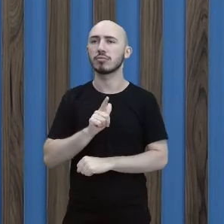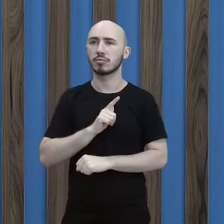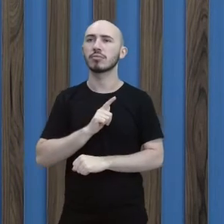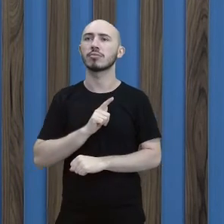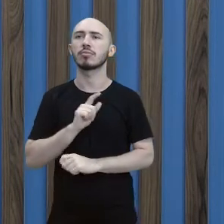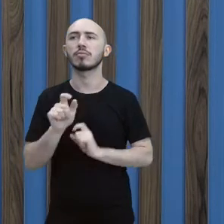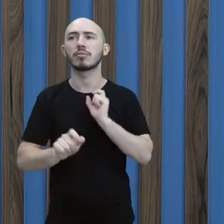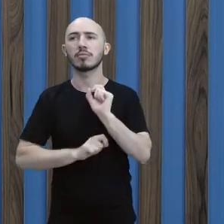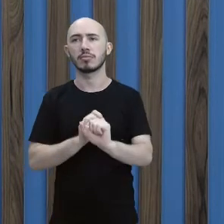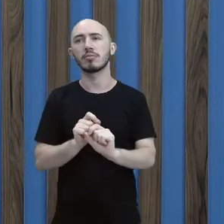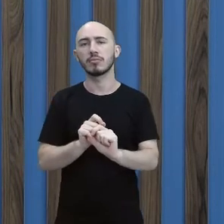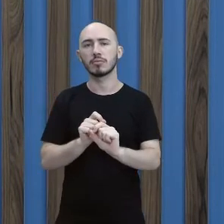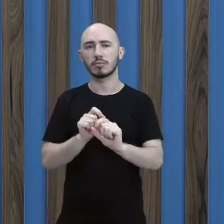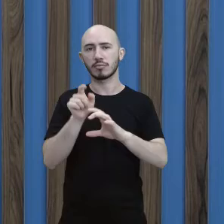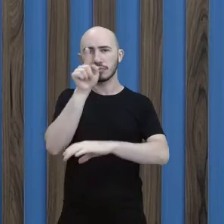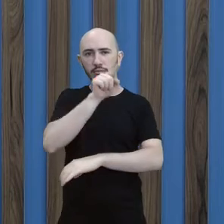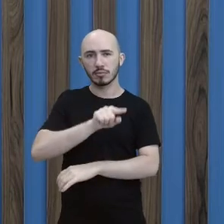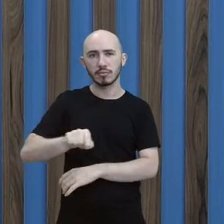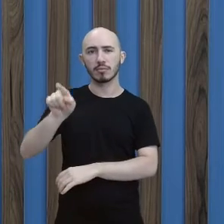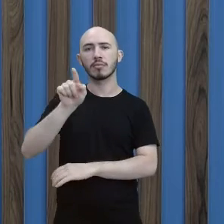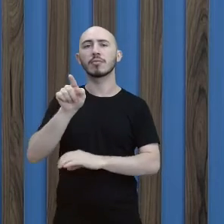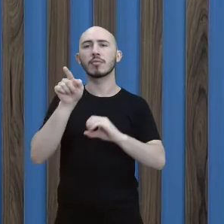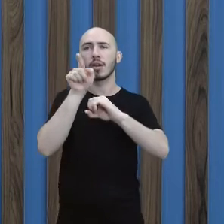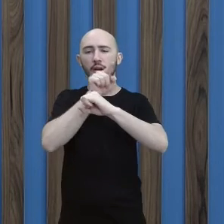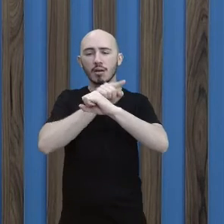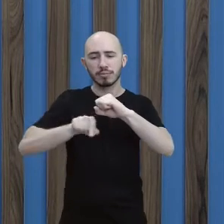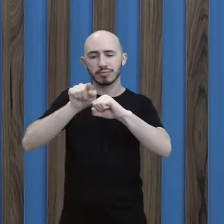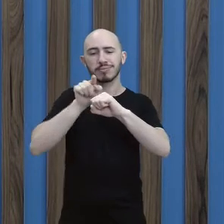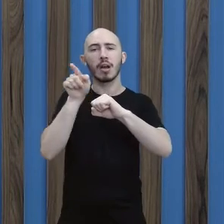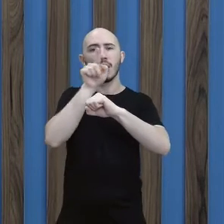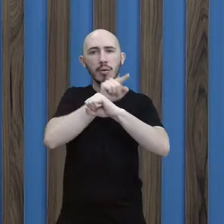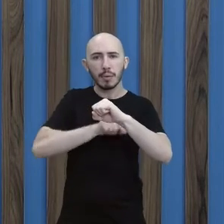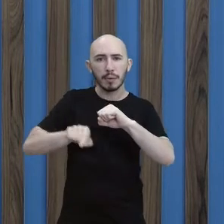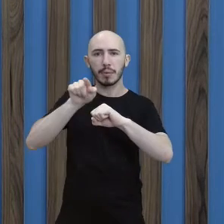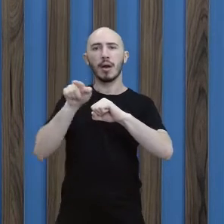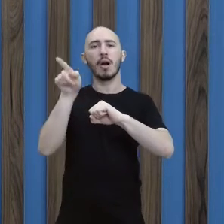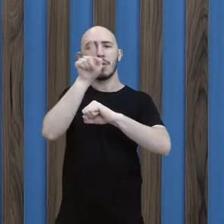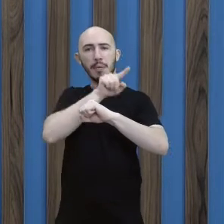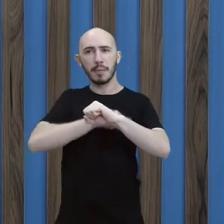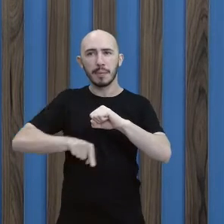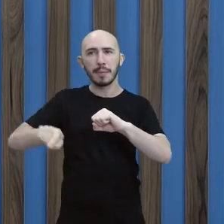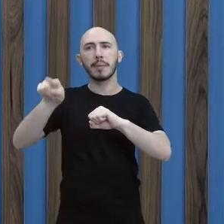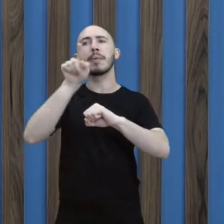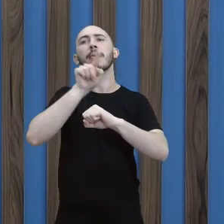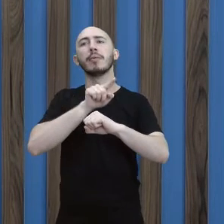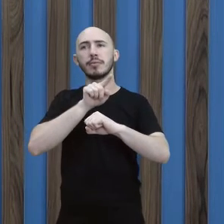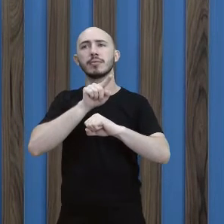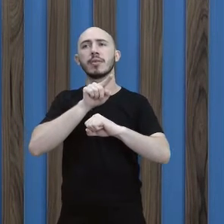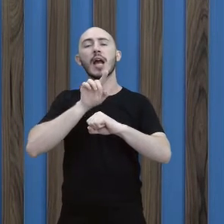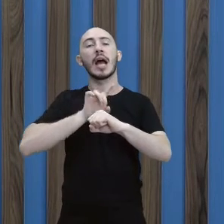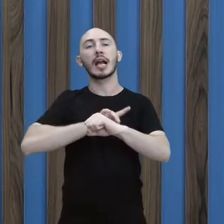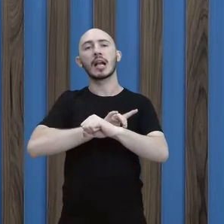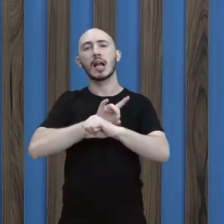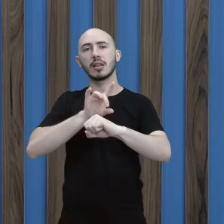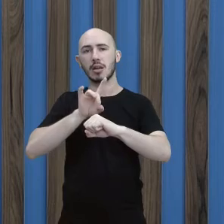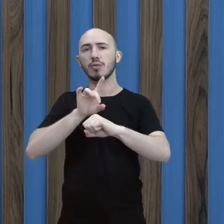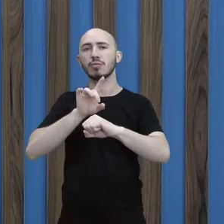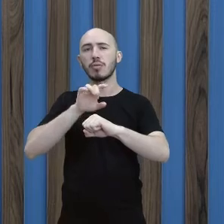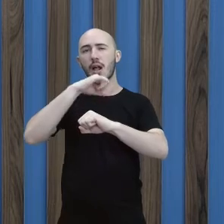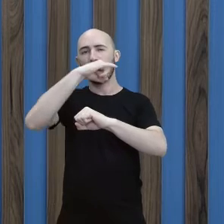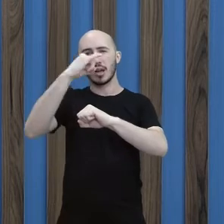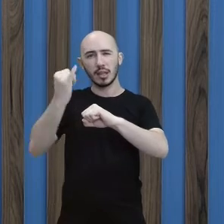cada órbita dessa aqui, desde a mais próxima do núcleo até a mais distante, né, a